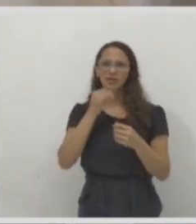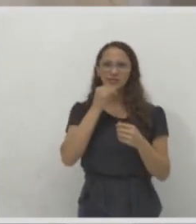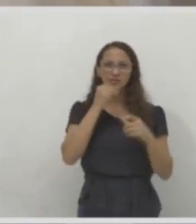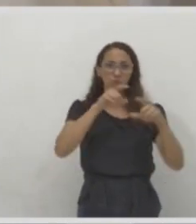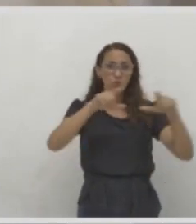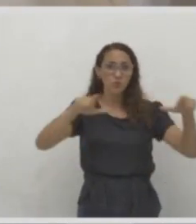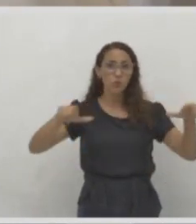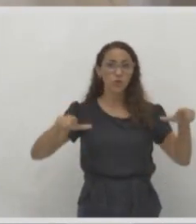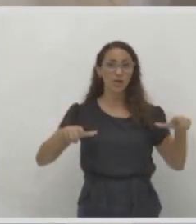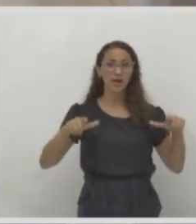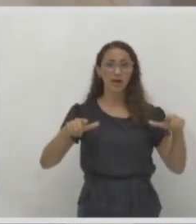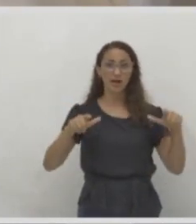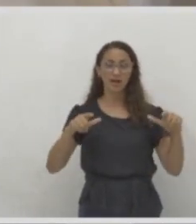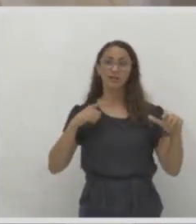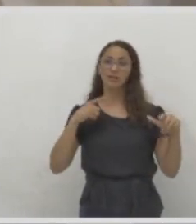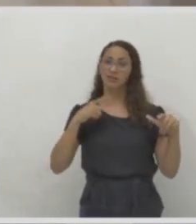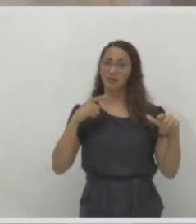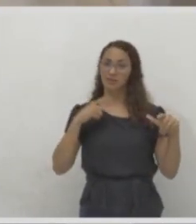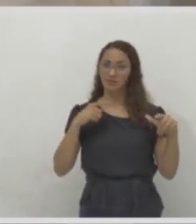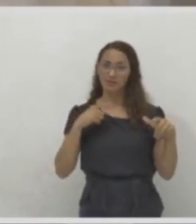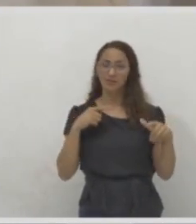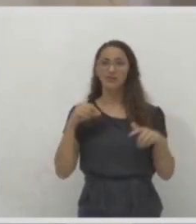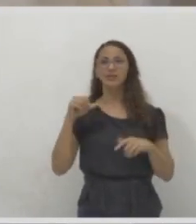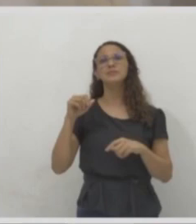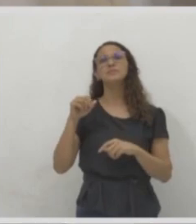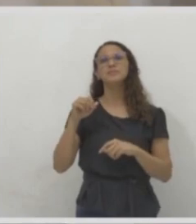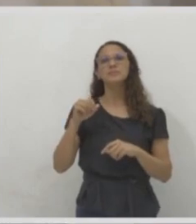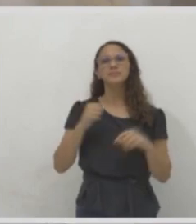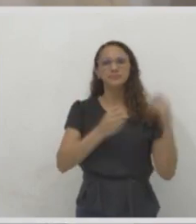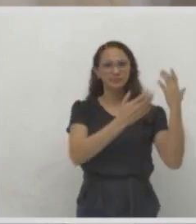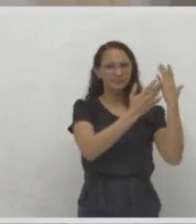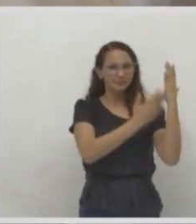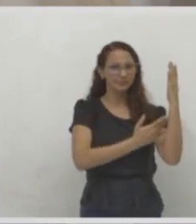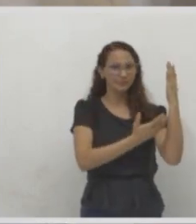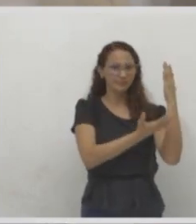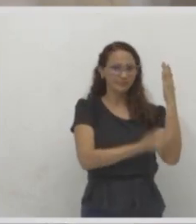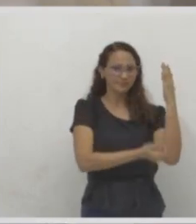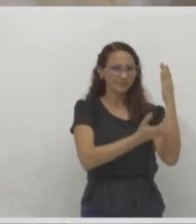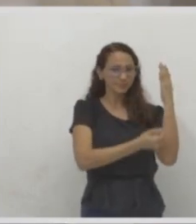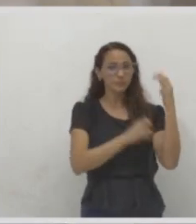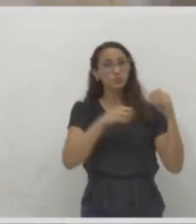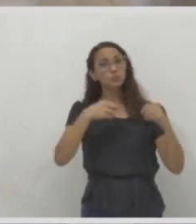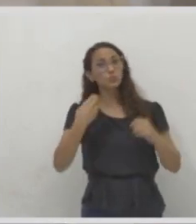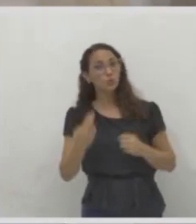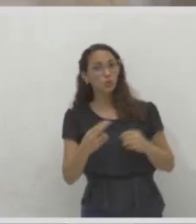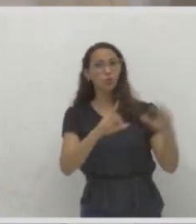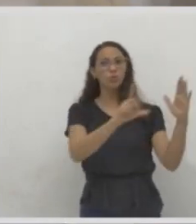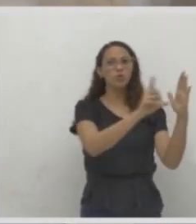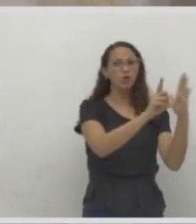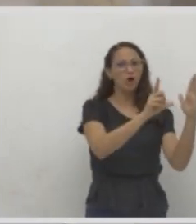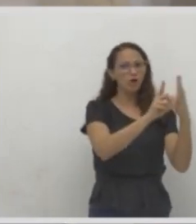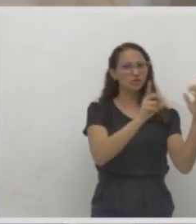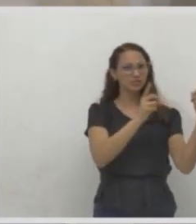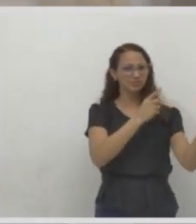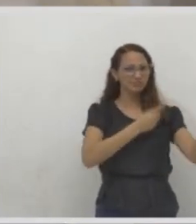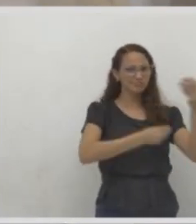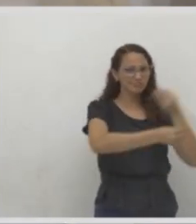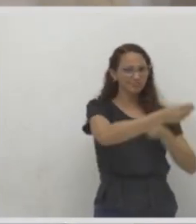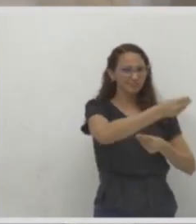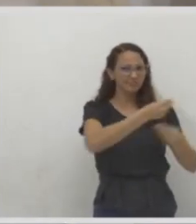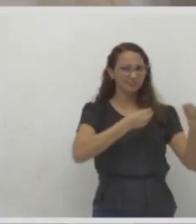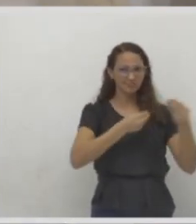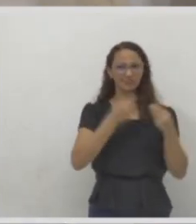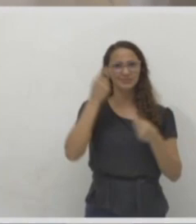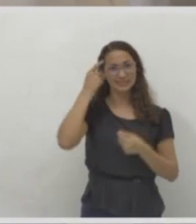donos de barracão de aviamento, tá? Então eram eles os beneficiados, foram eles que começaram a mudar a forma